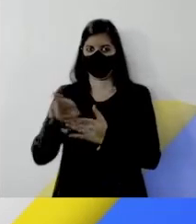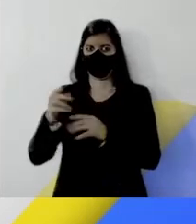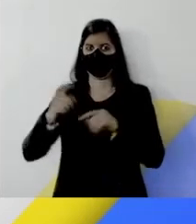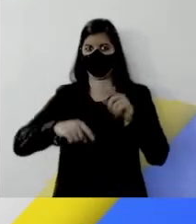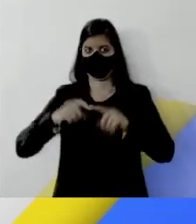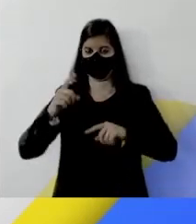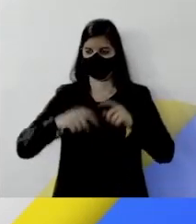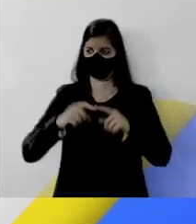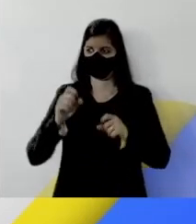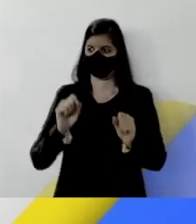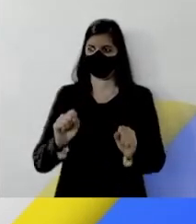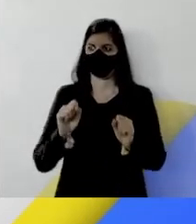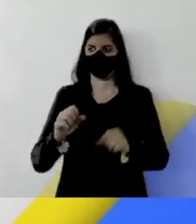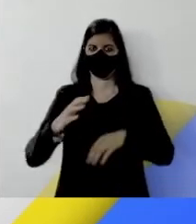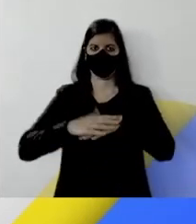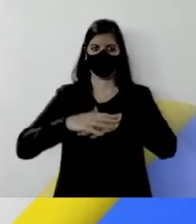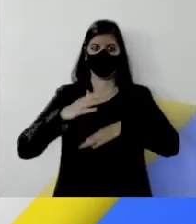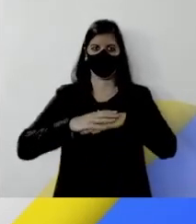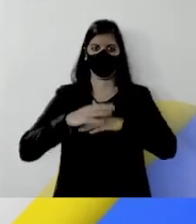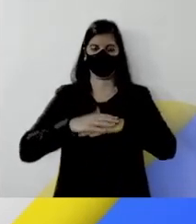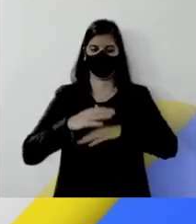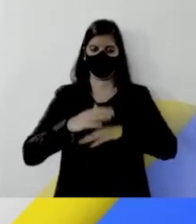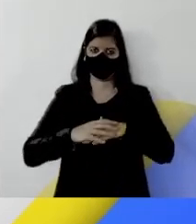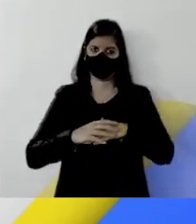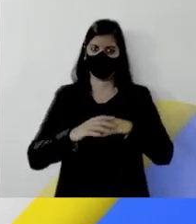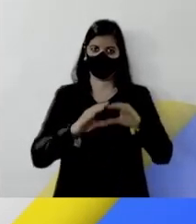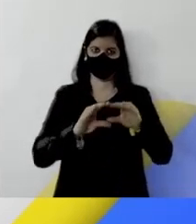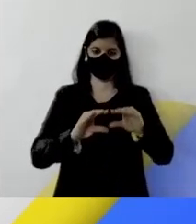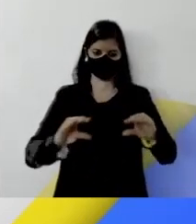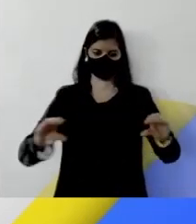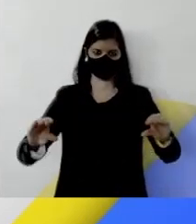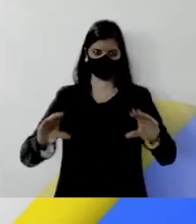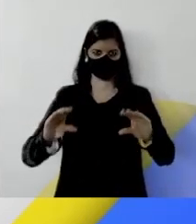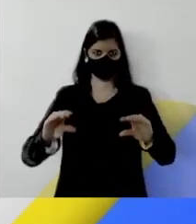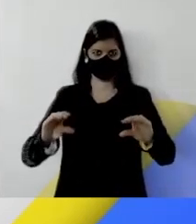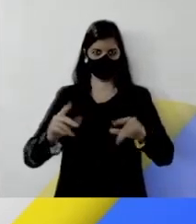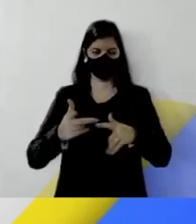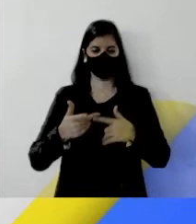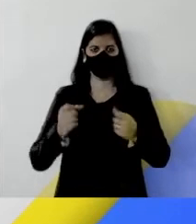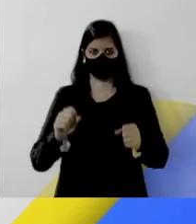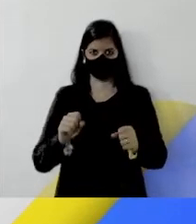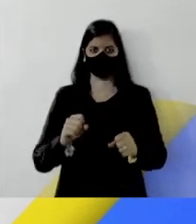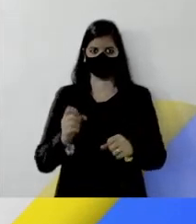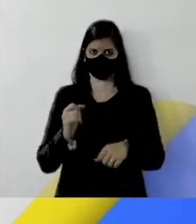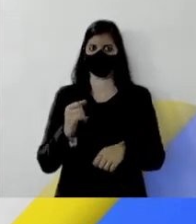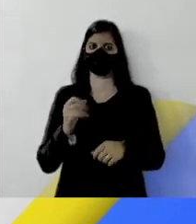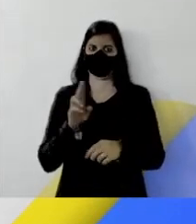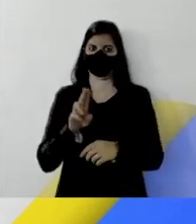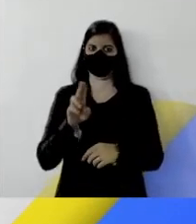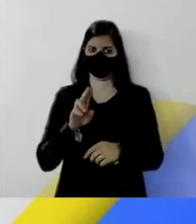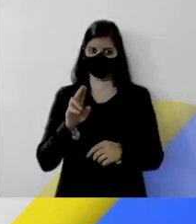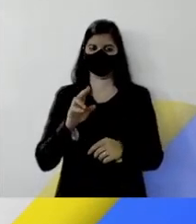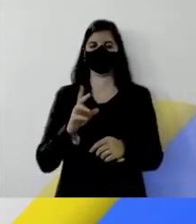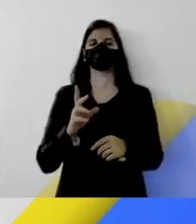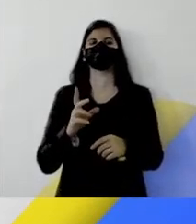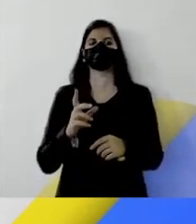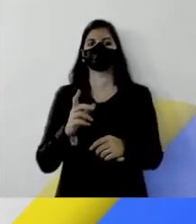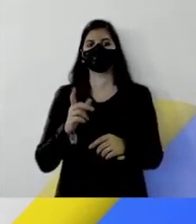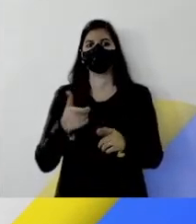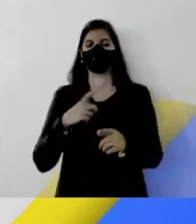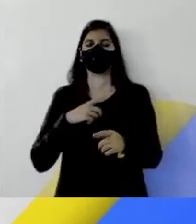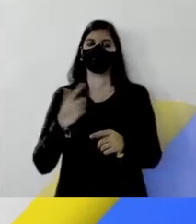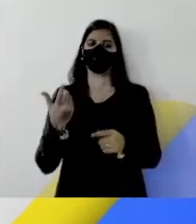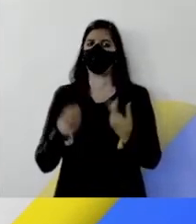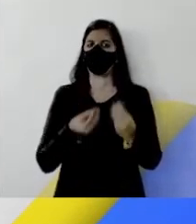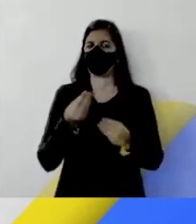que podem ser feitas com a planificação do sólido geométrico. Então, essa planificação, como